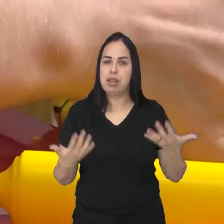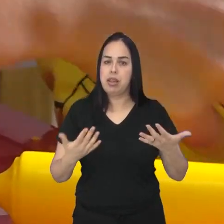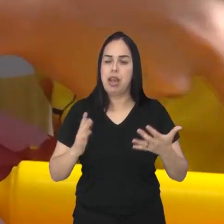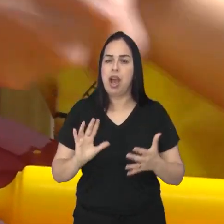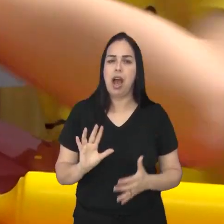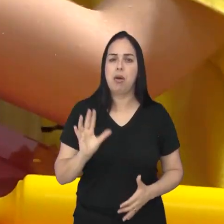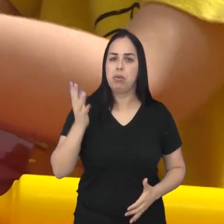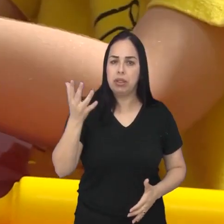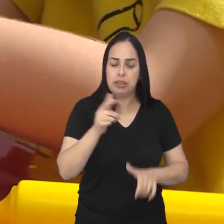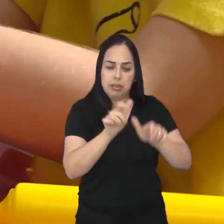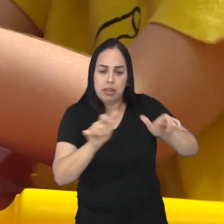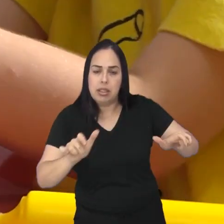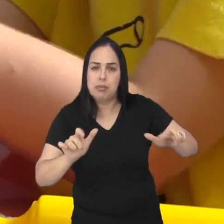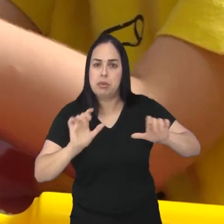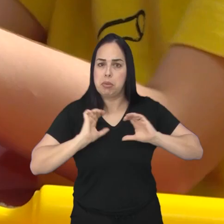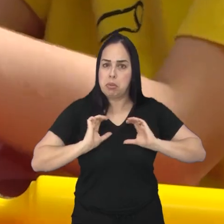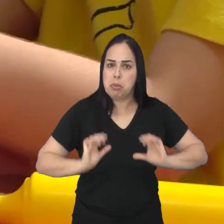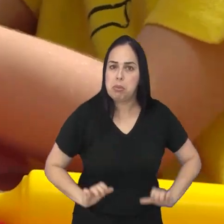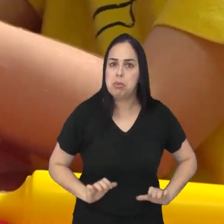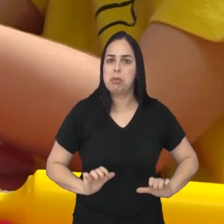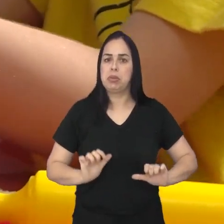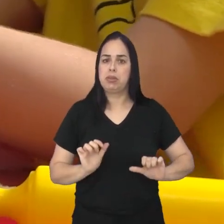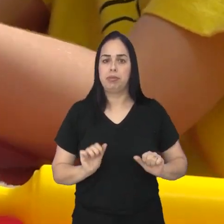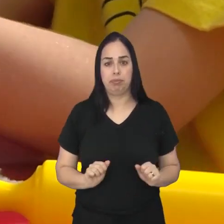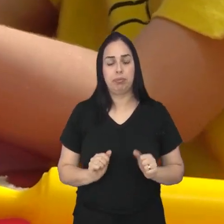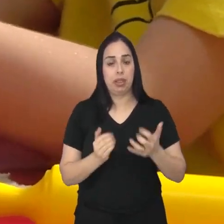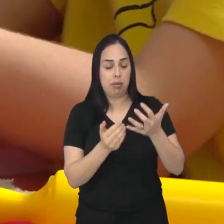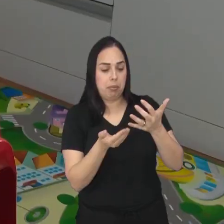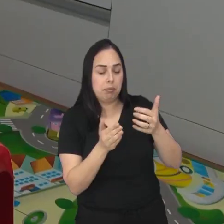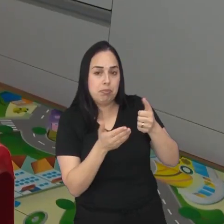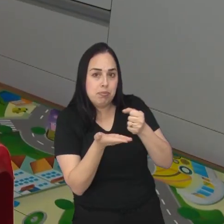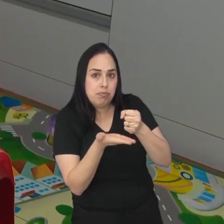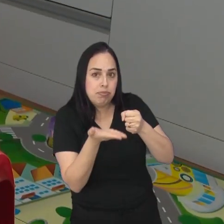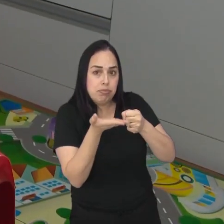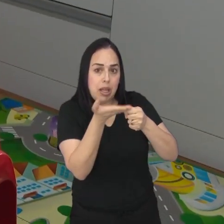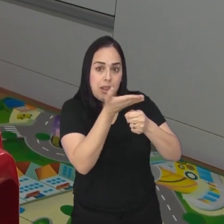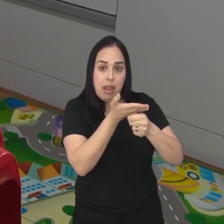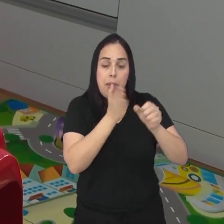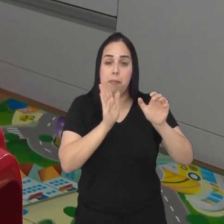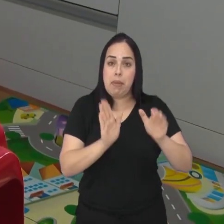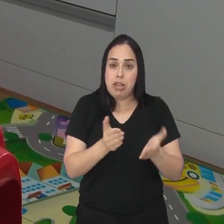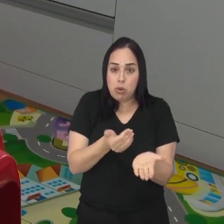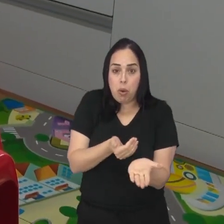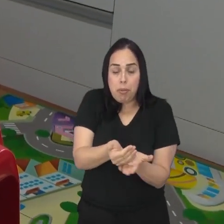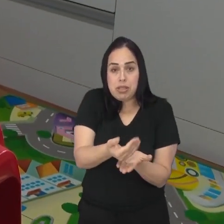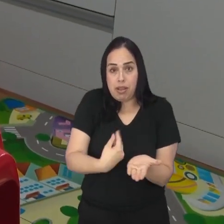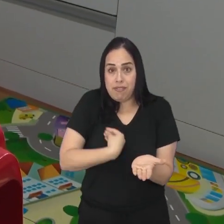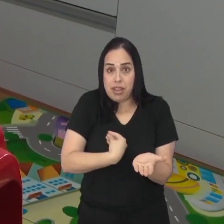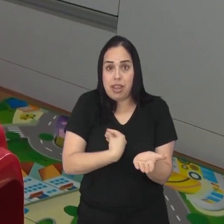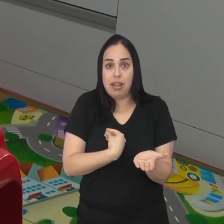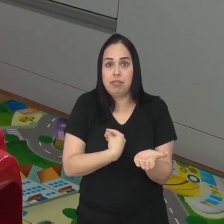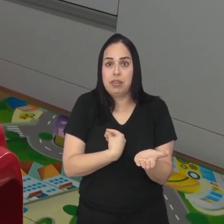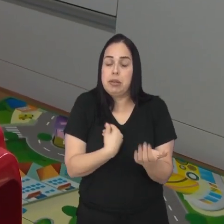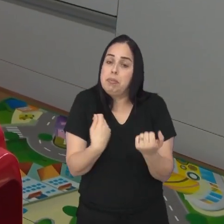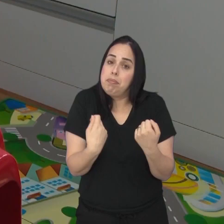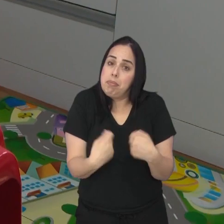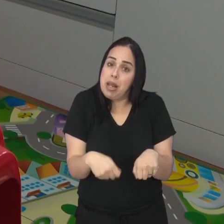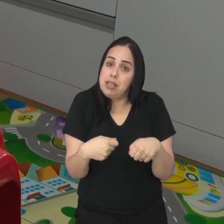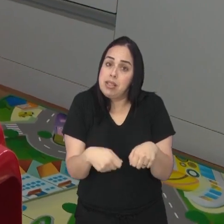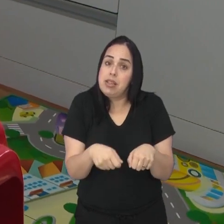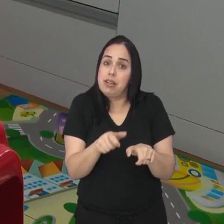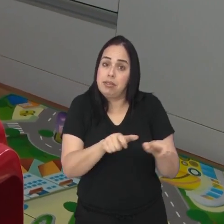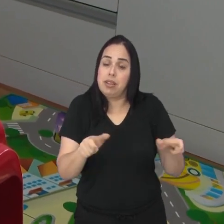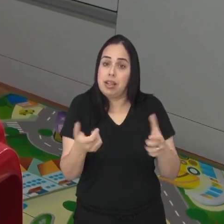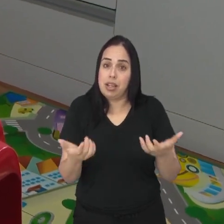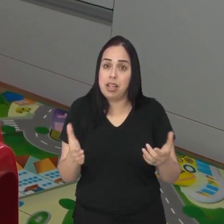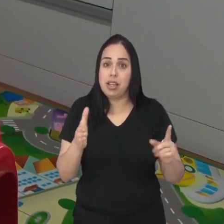condição que se manifesta em aspectos comportamentais em diferentes graus. No entanto, no início da vida, boa parte dos autistas tem uma